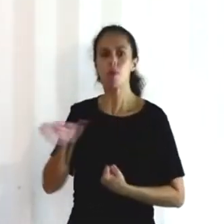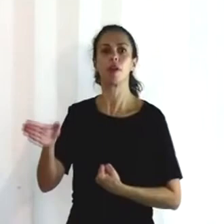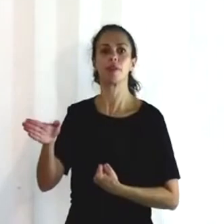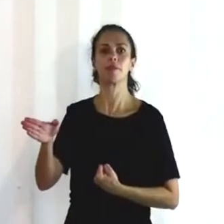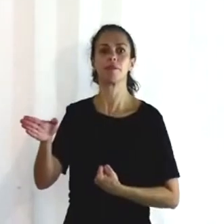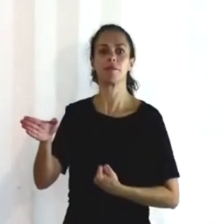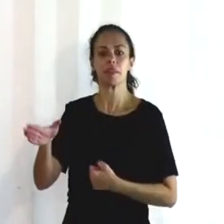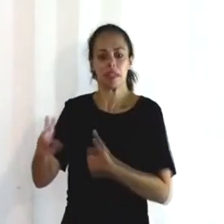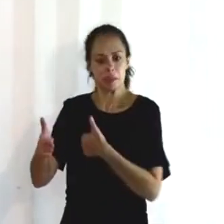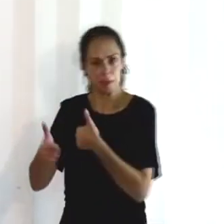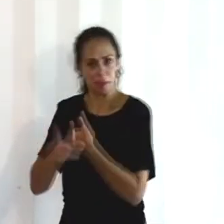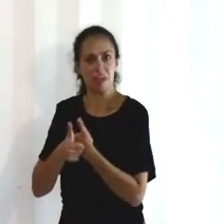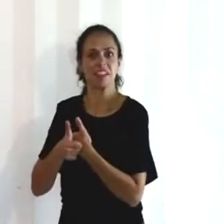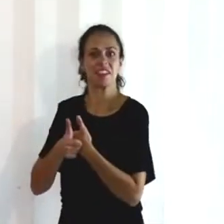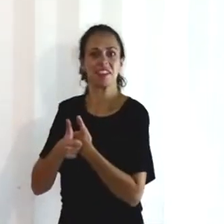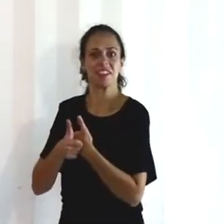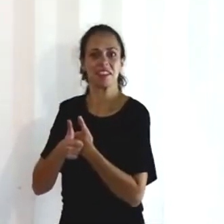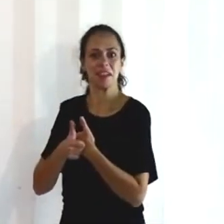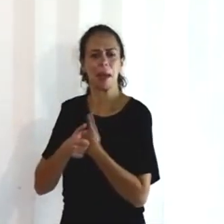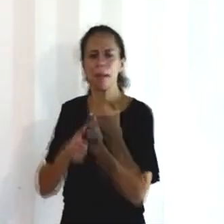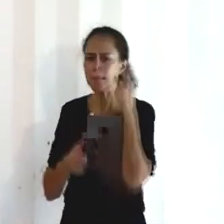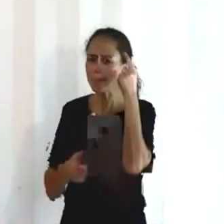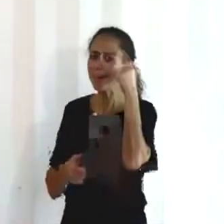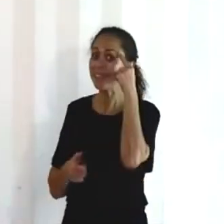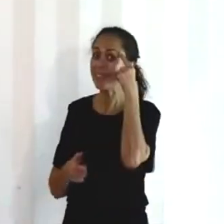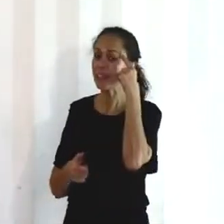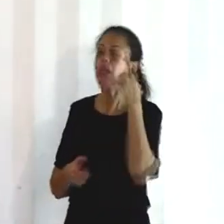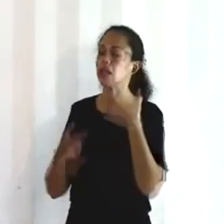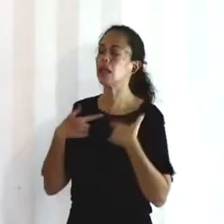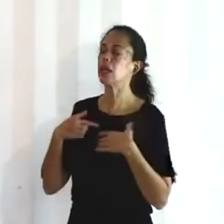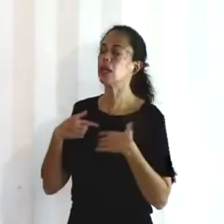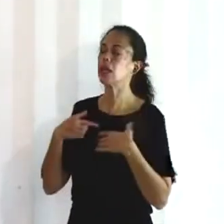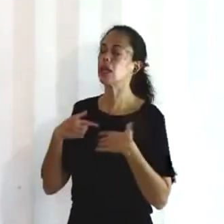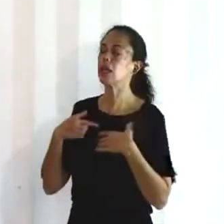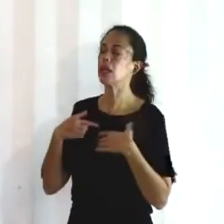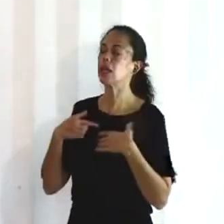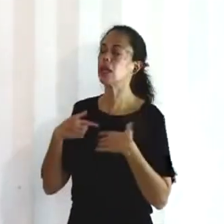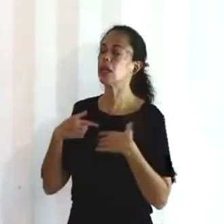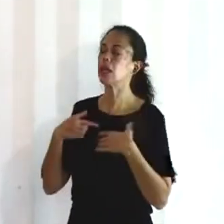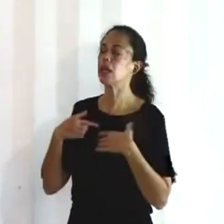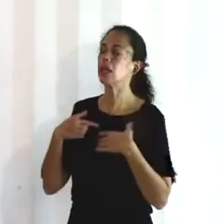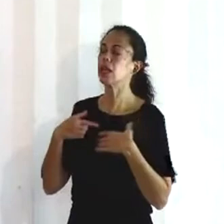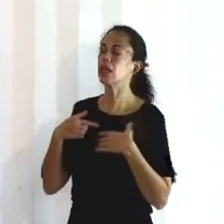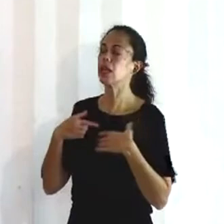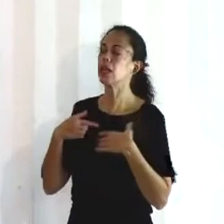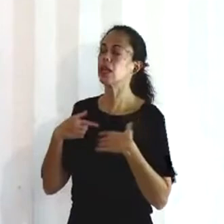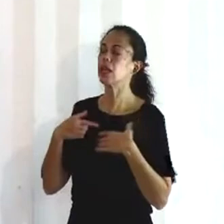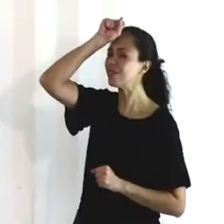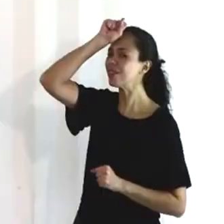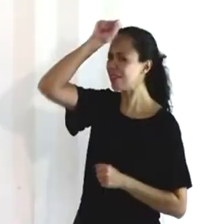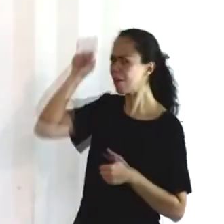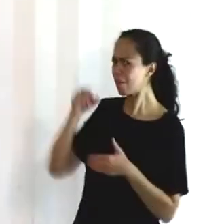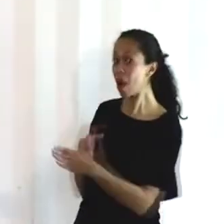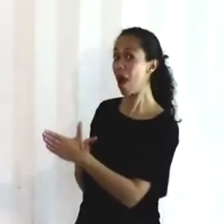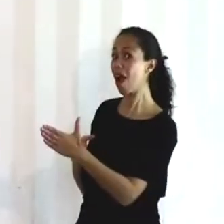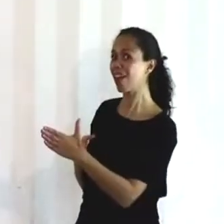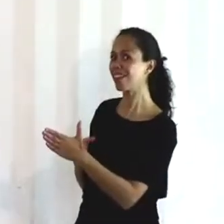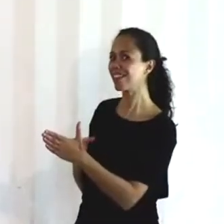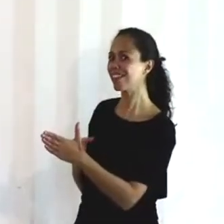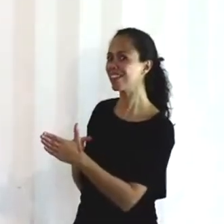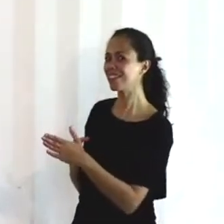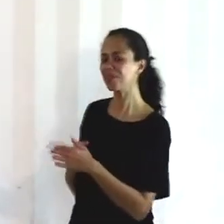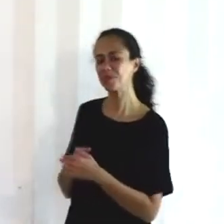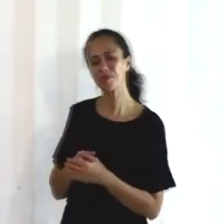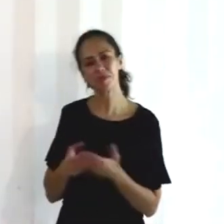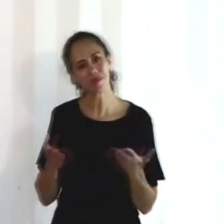uma virtude que o Senhor teve para com quem pediu, mas que o servo não teve para com quem lhe devia. Irmãos,